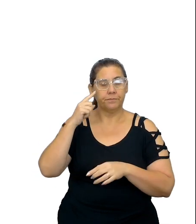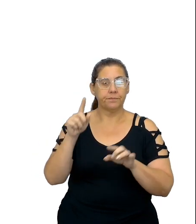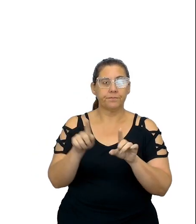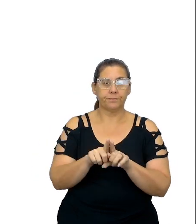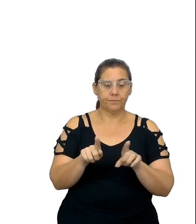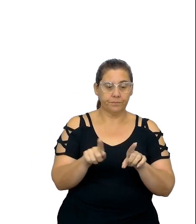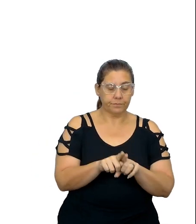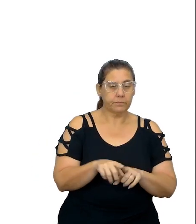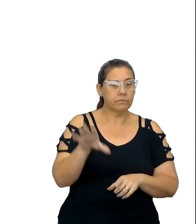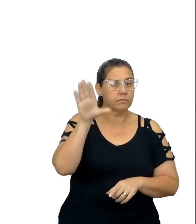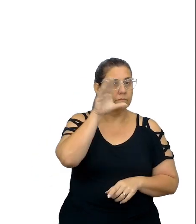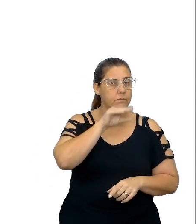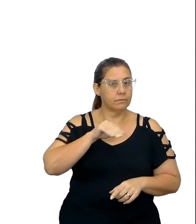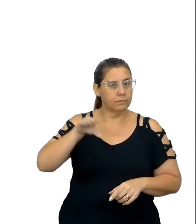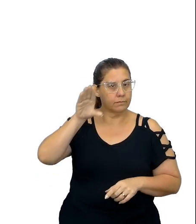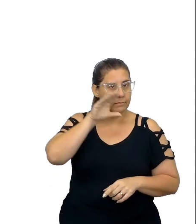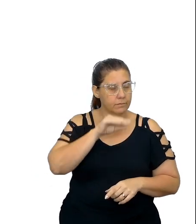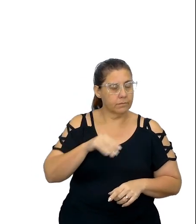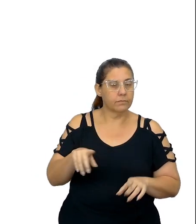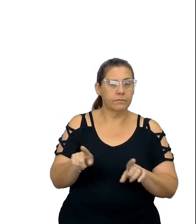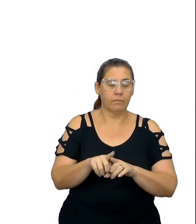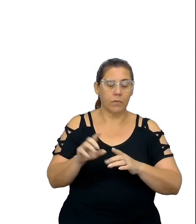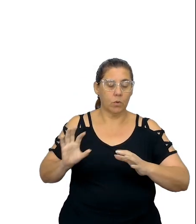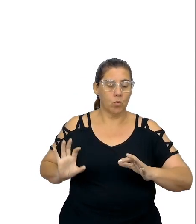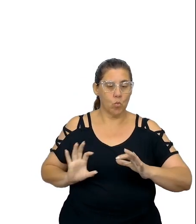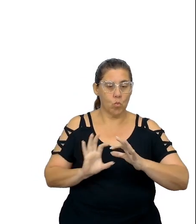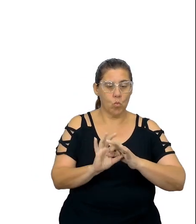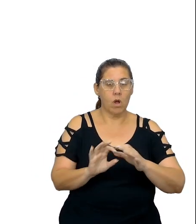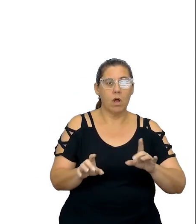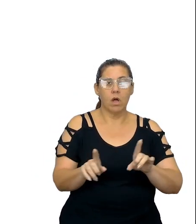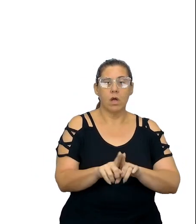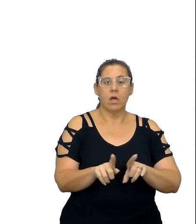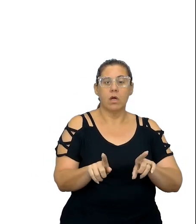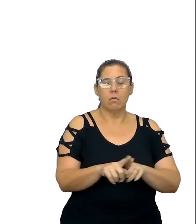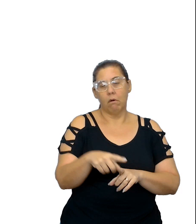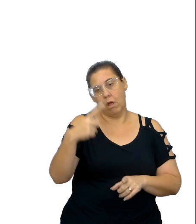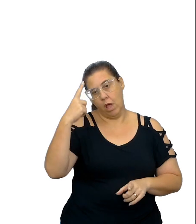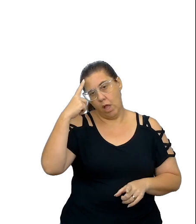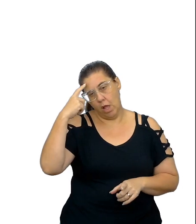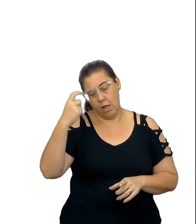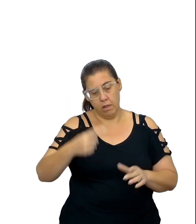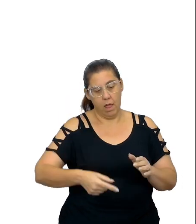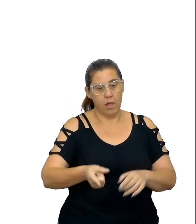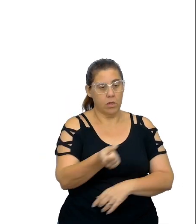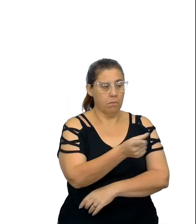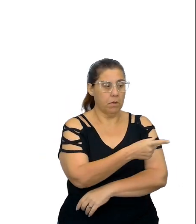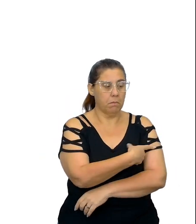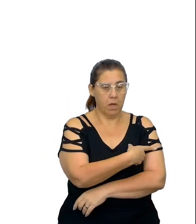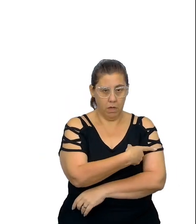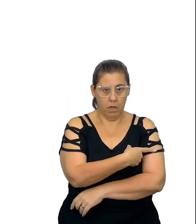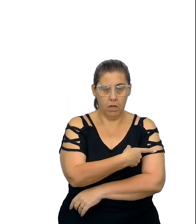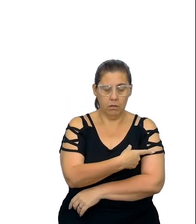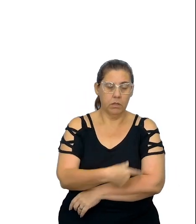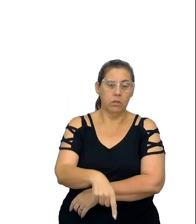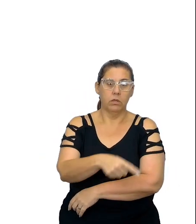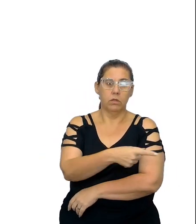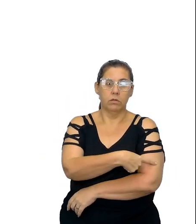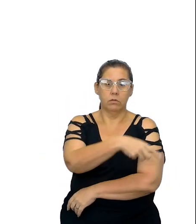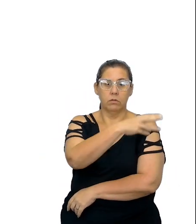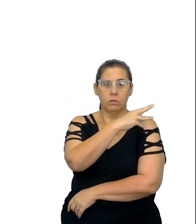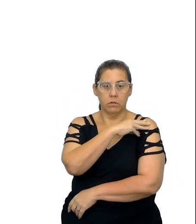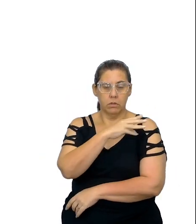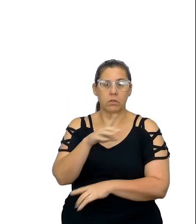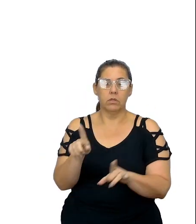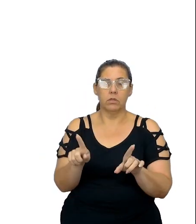questão da oralidade, que está vinculado, na verdade, a essa ideia da primeira série do ensino médio, né, que já está se